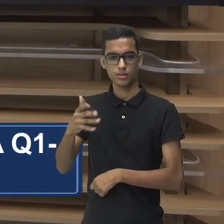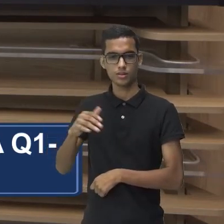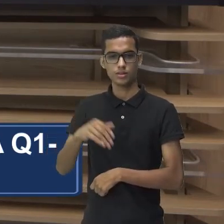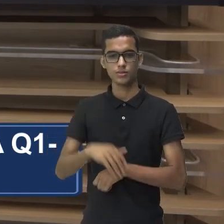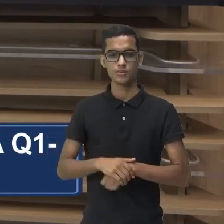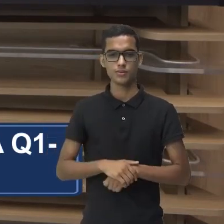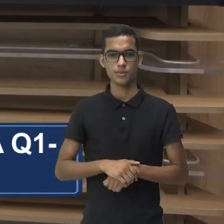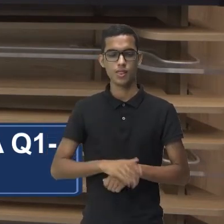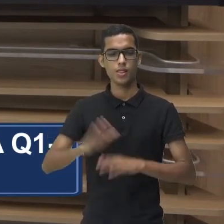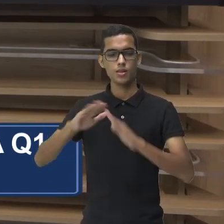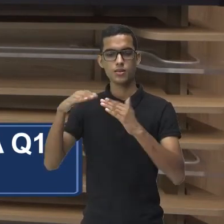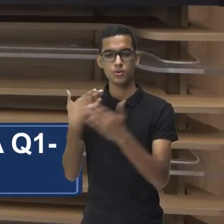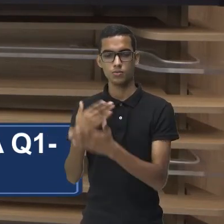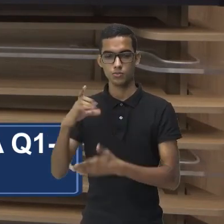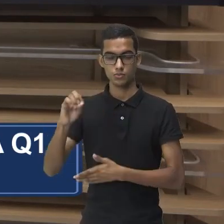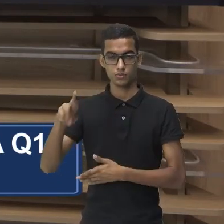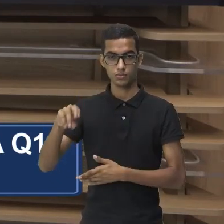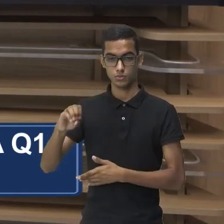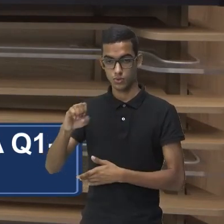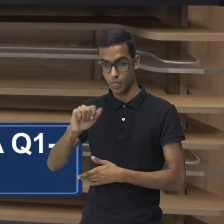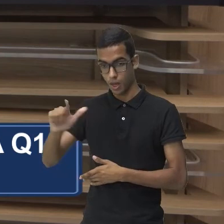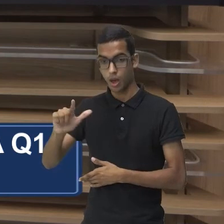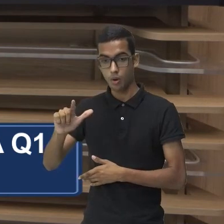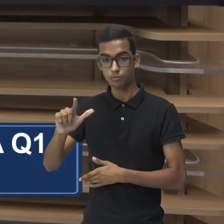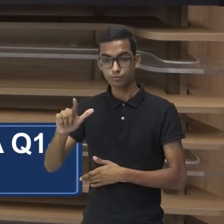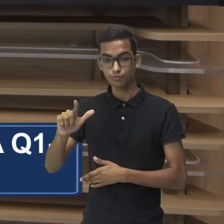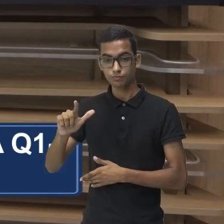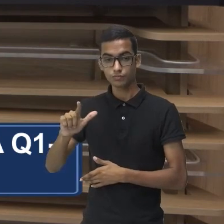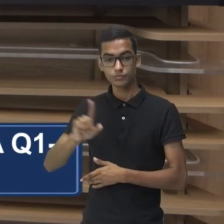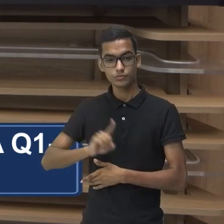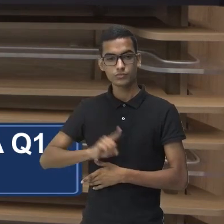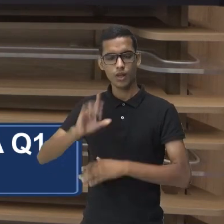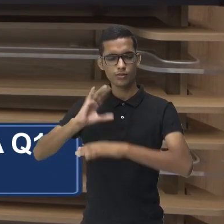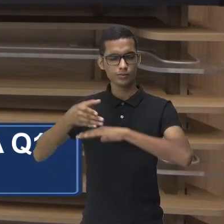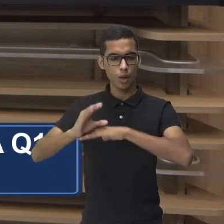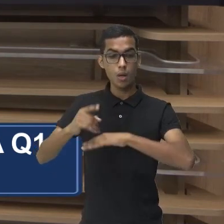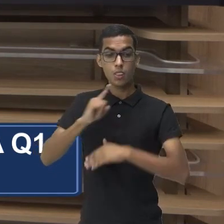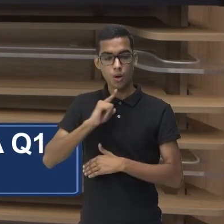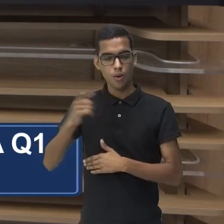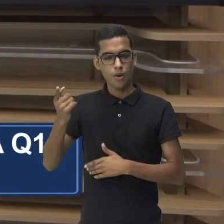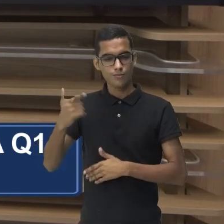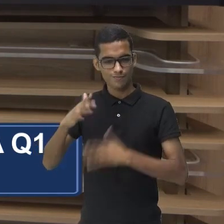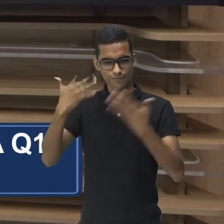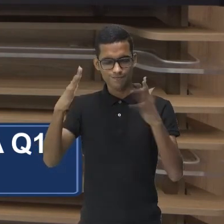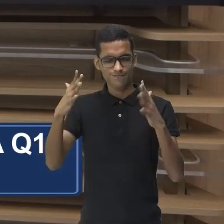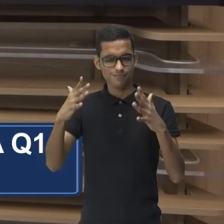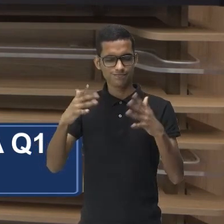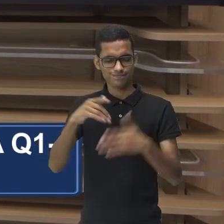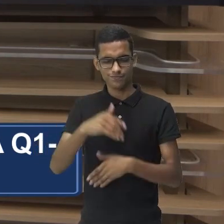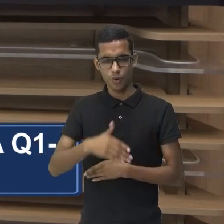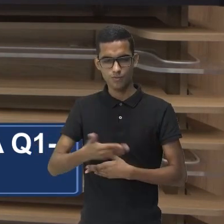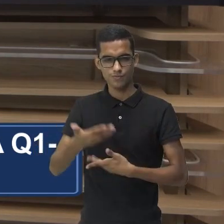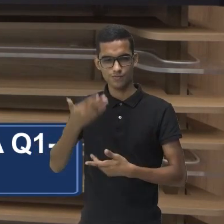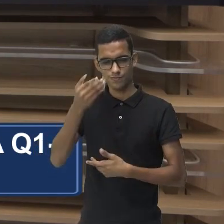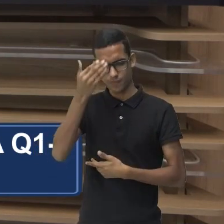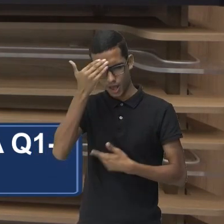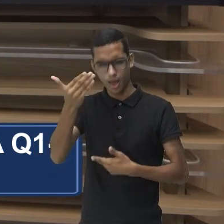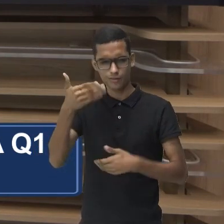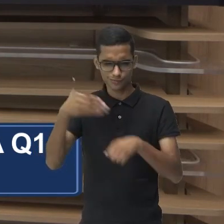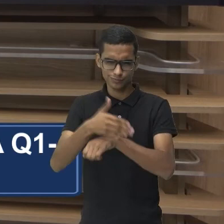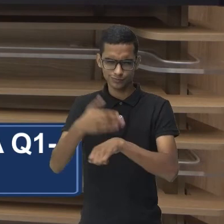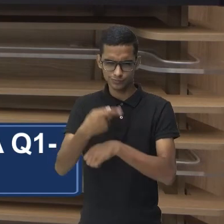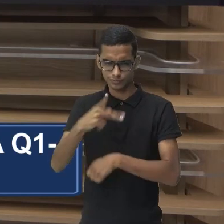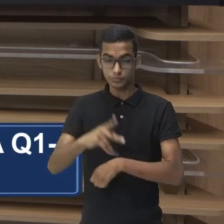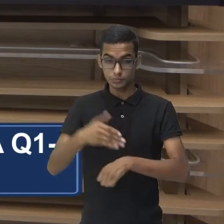Kennedy Sebastião da escola Coronel Fiuza. Kennedy participando aí com a gente. Valeu, Kennedy, pela sua